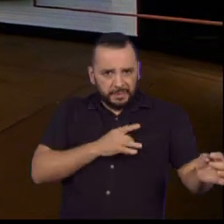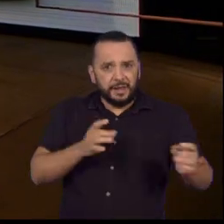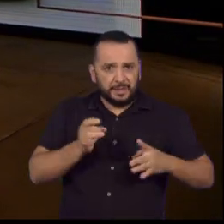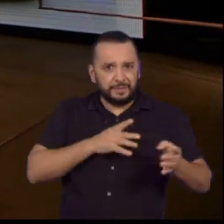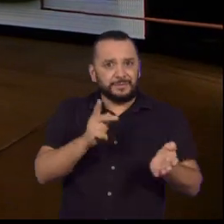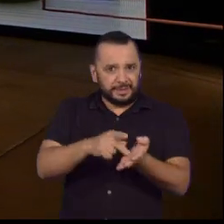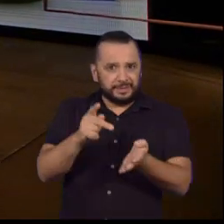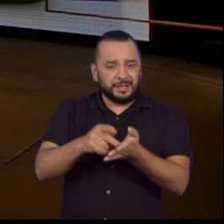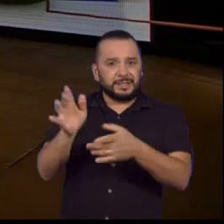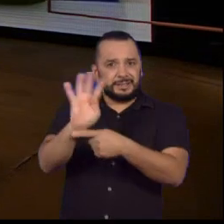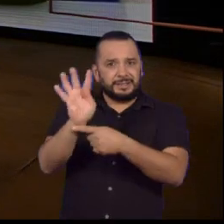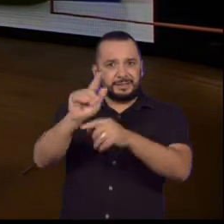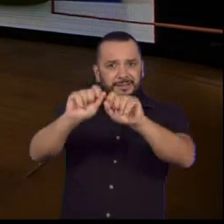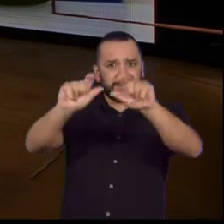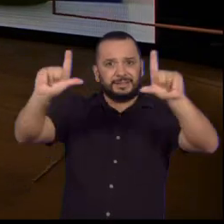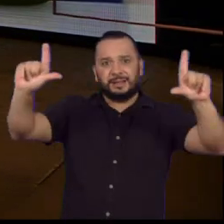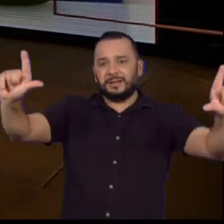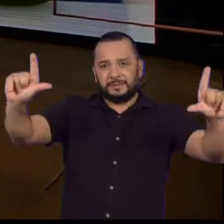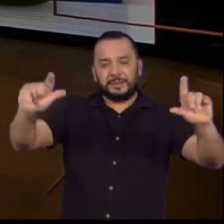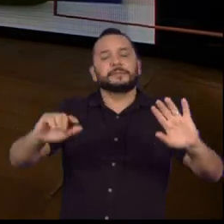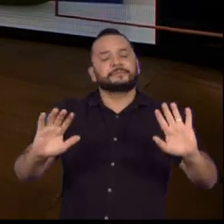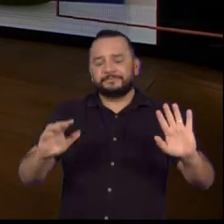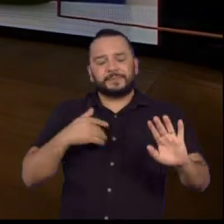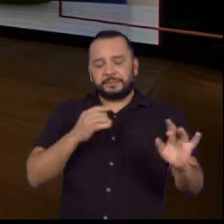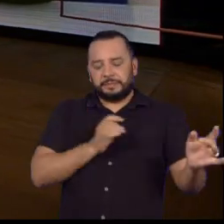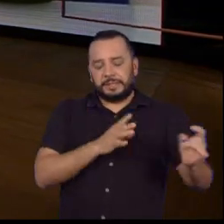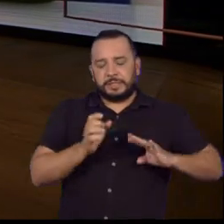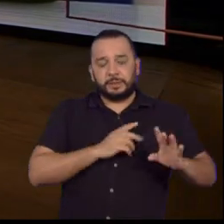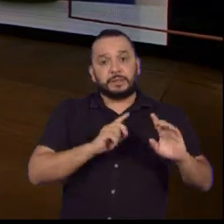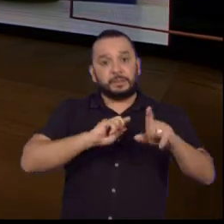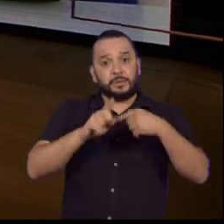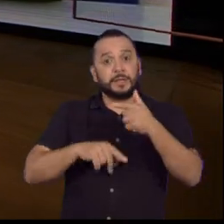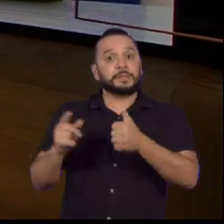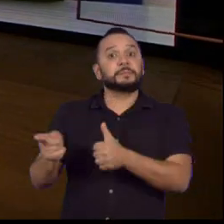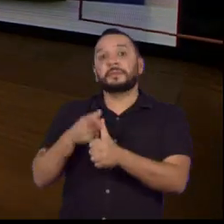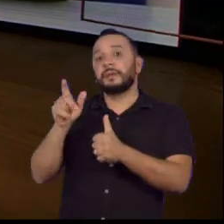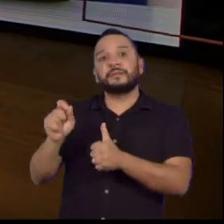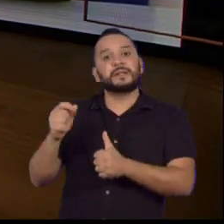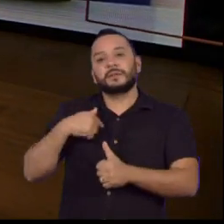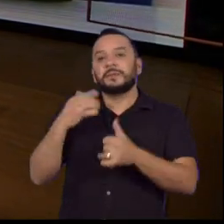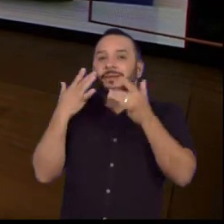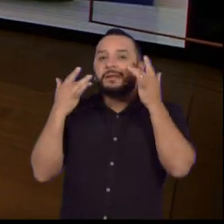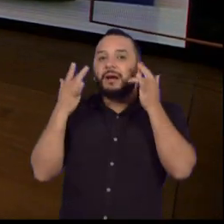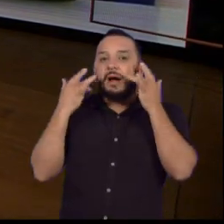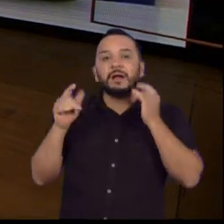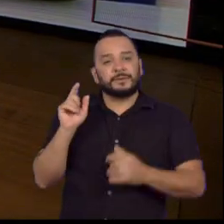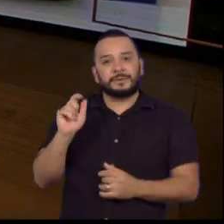e a primeira vez que eu fui ao teatro foi uma peça chamada